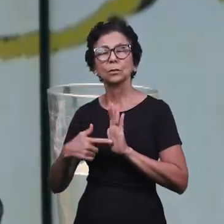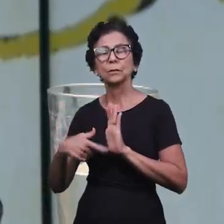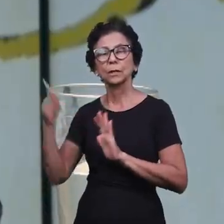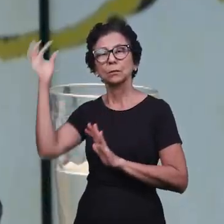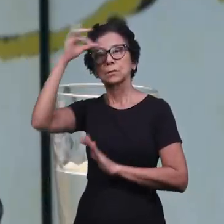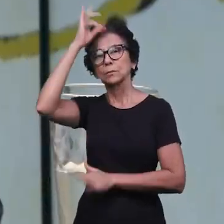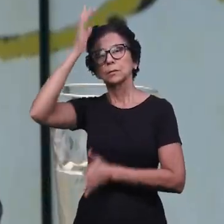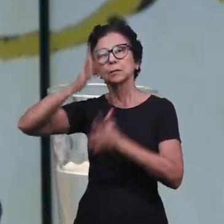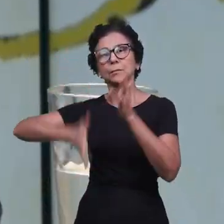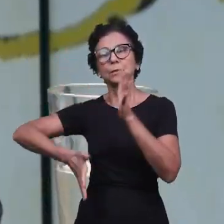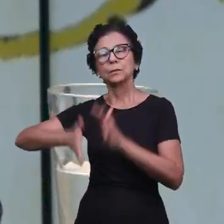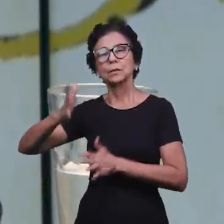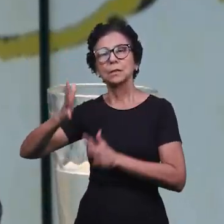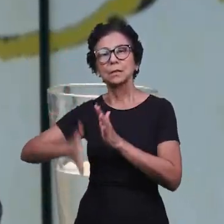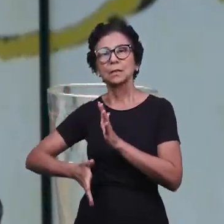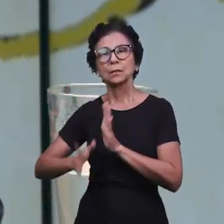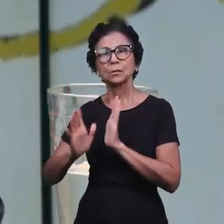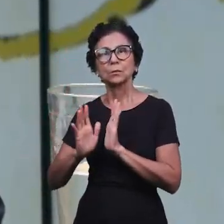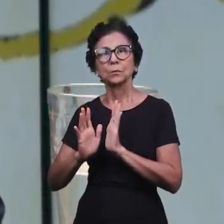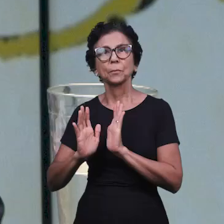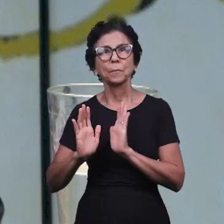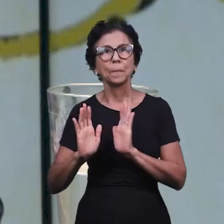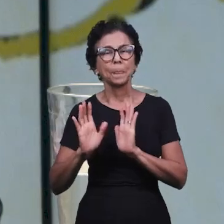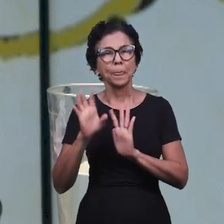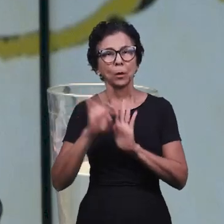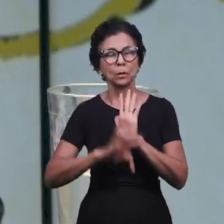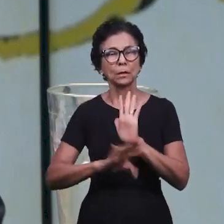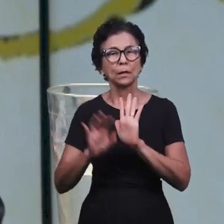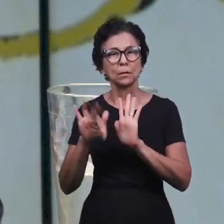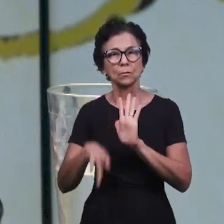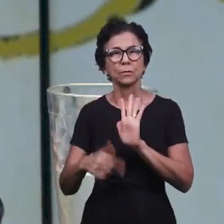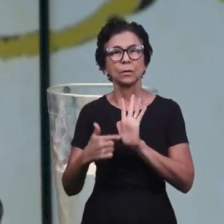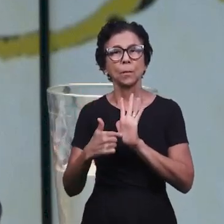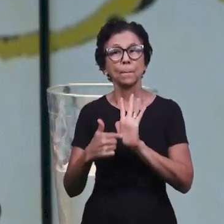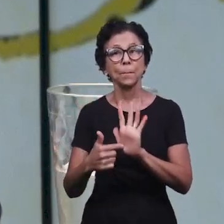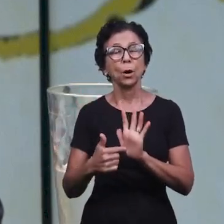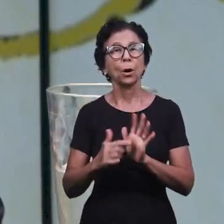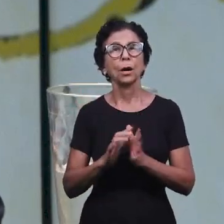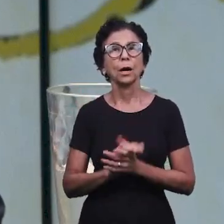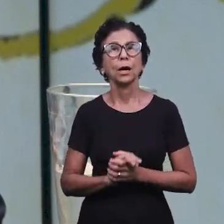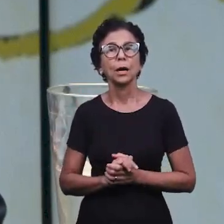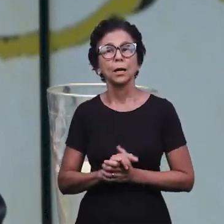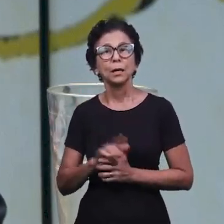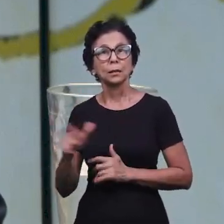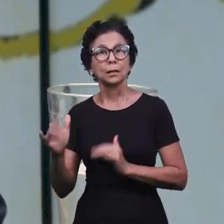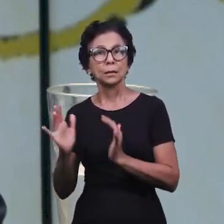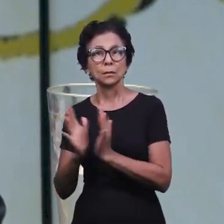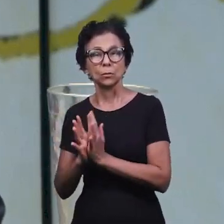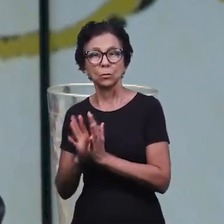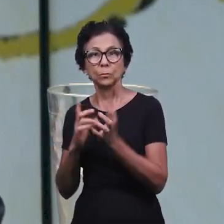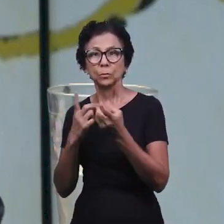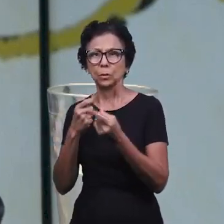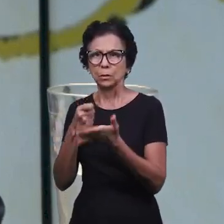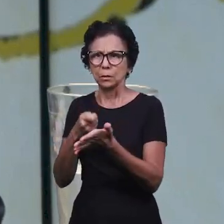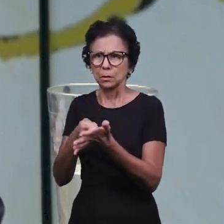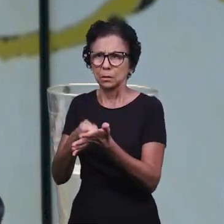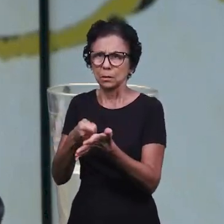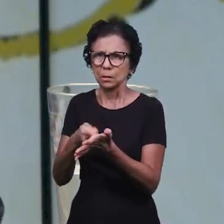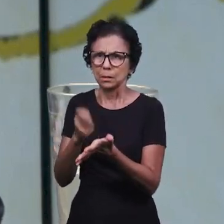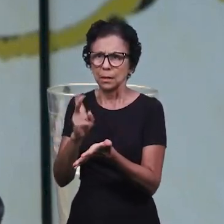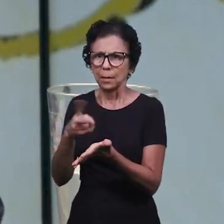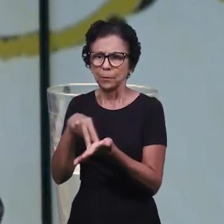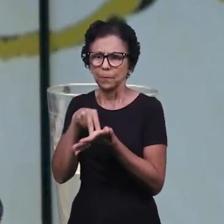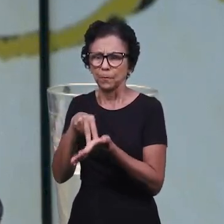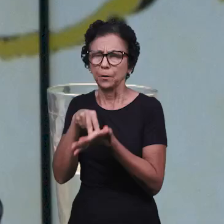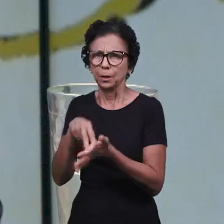na doutrina, que é do Pai, né? Na comunhão, que é do Espírito Santo, no partir do pão, que é Jesus crucificado,